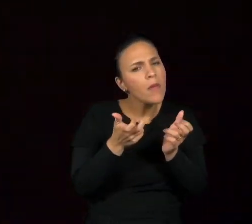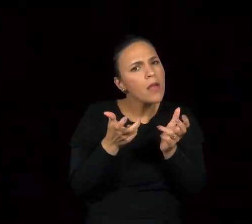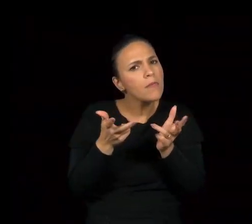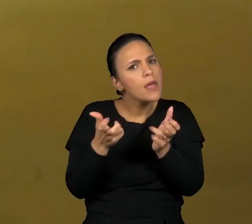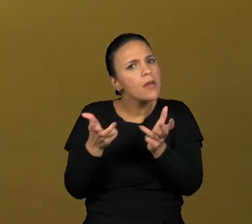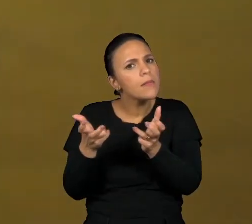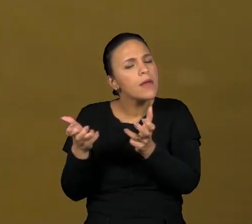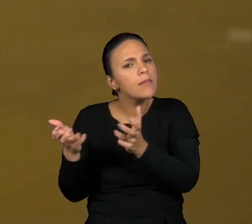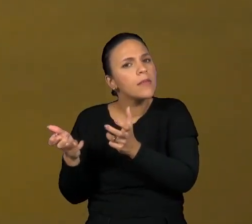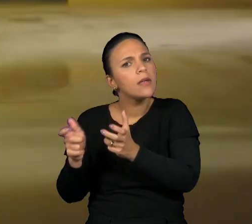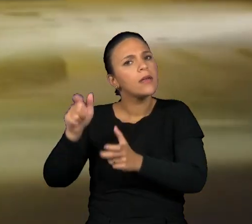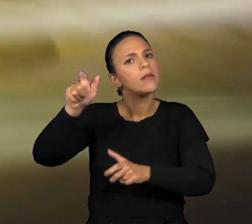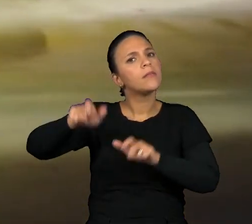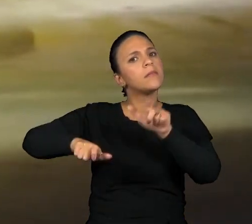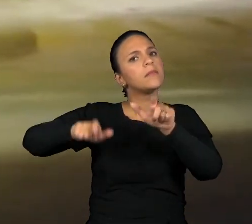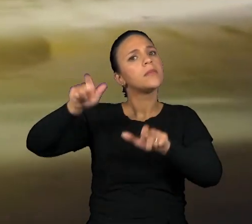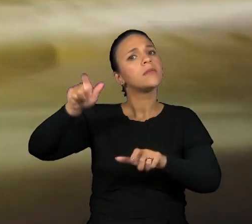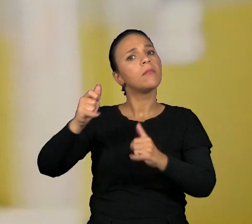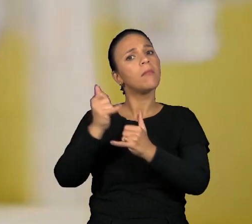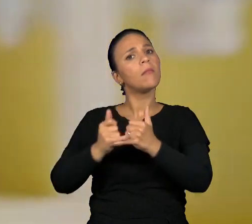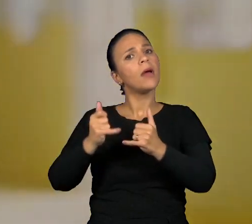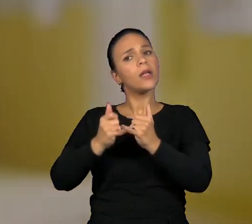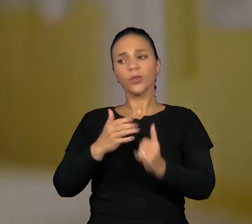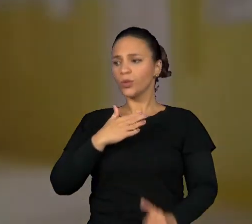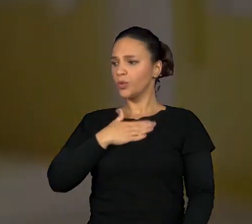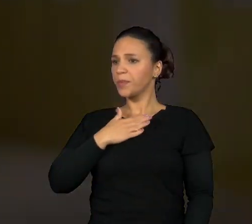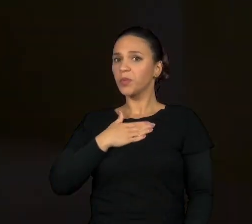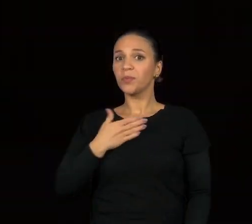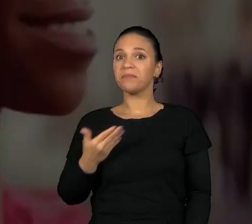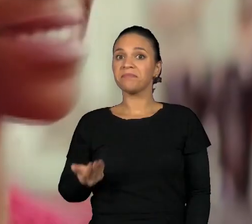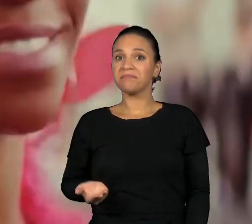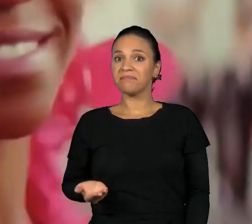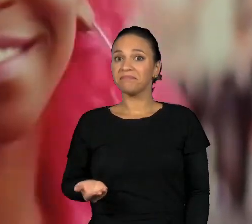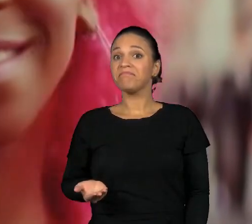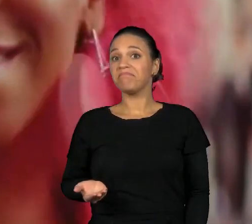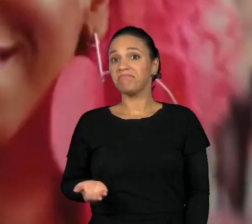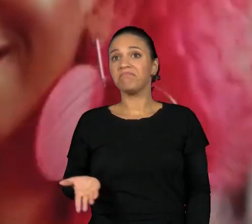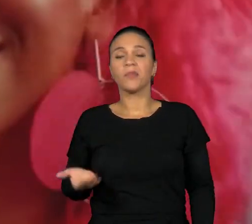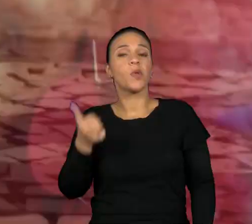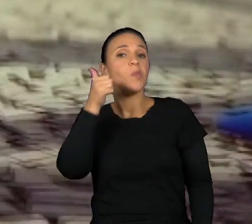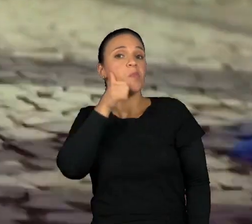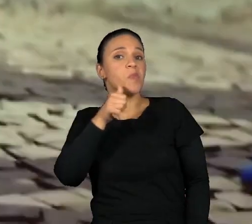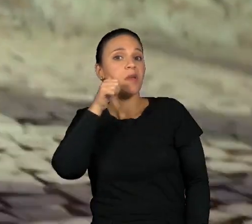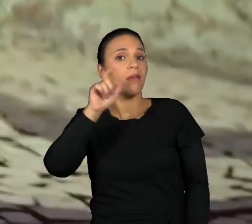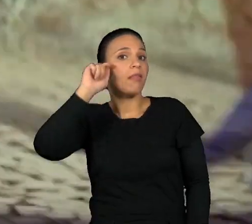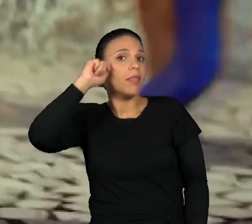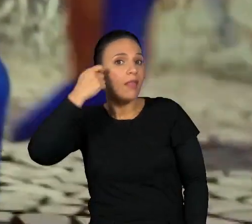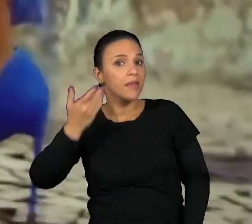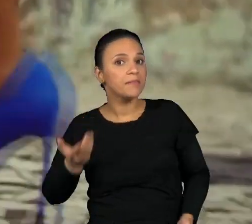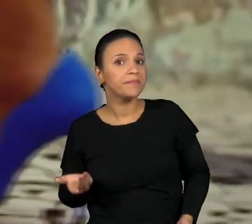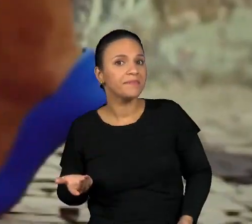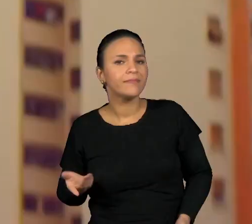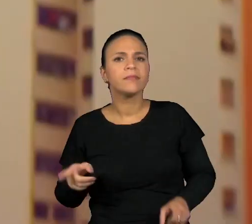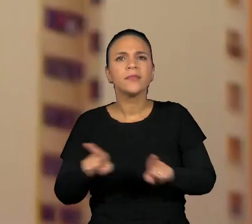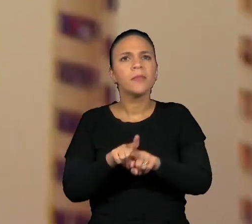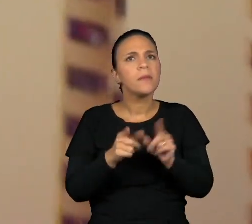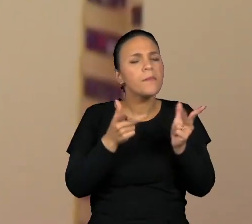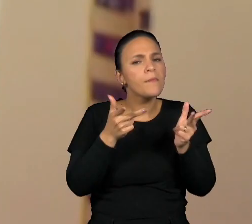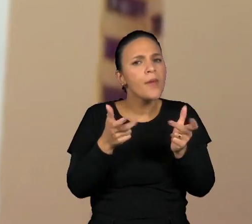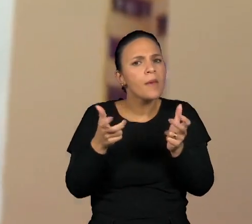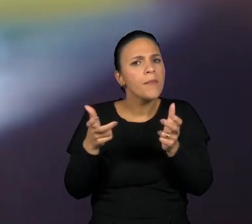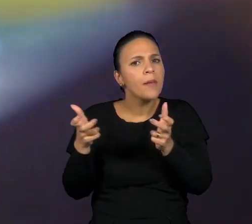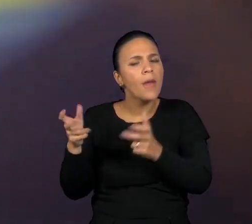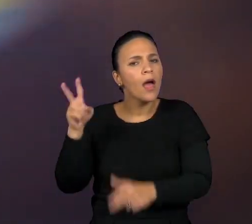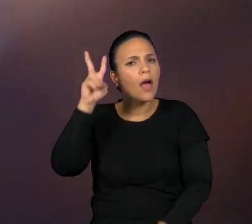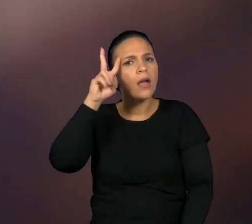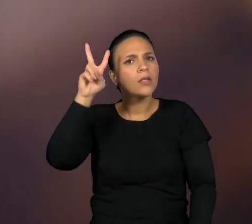pessoas que se parecem mais comigo, por exemplo, né? Mulheres negras. A gente começou a ver histórias que